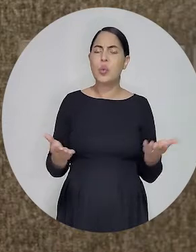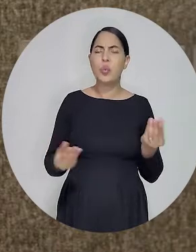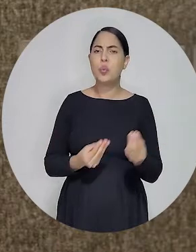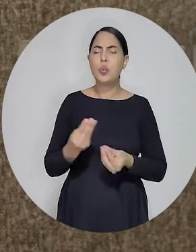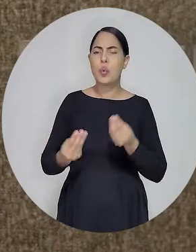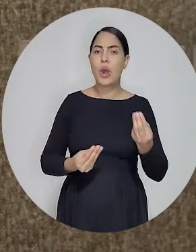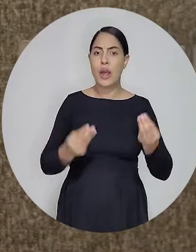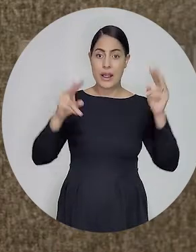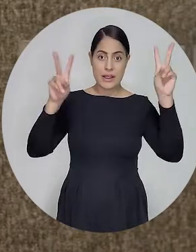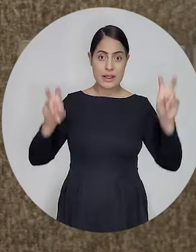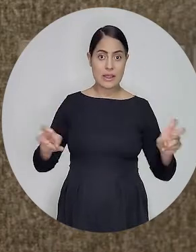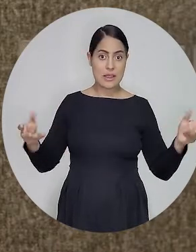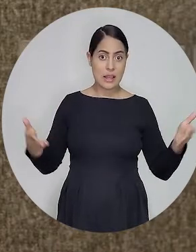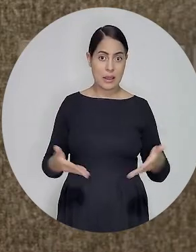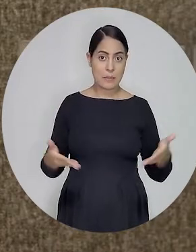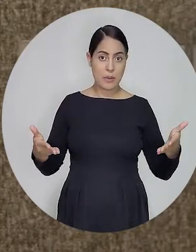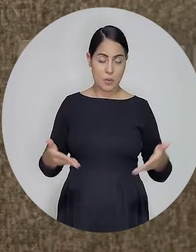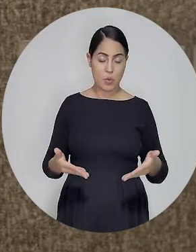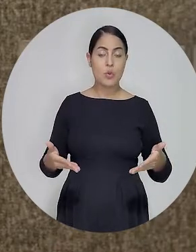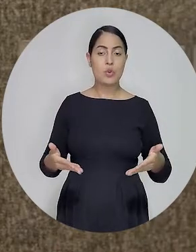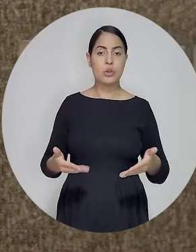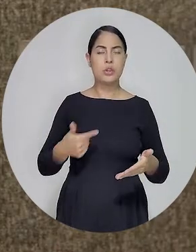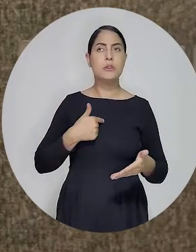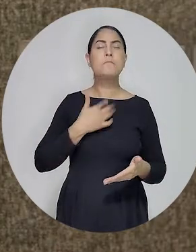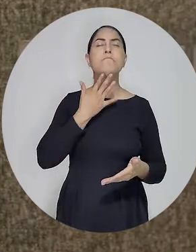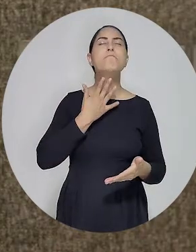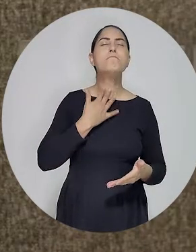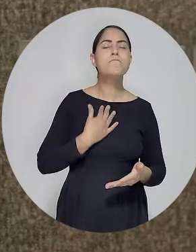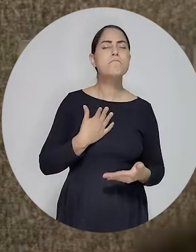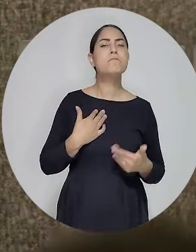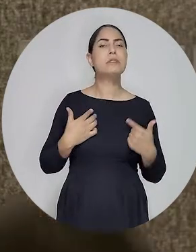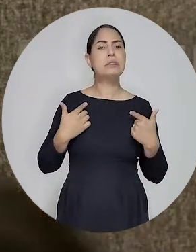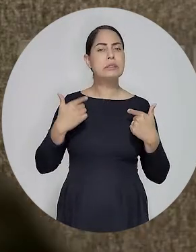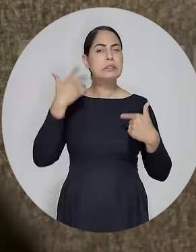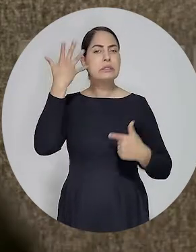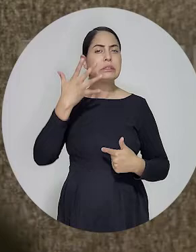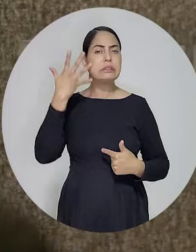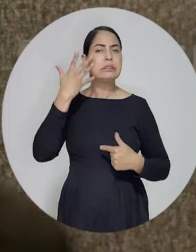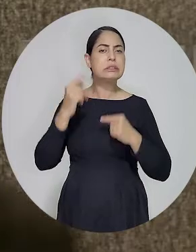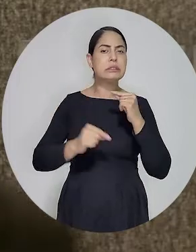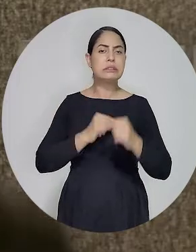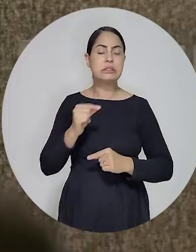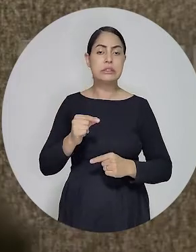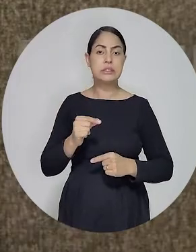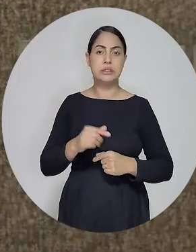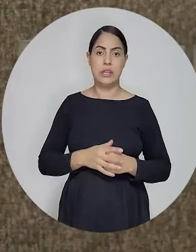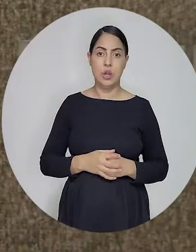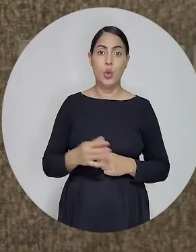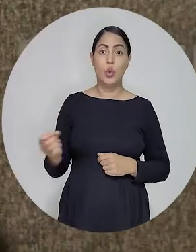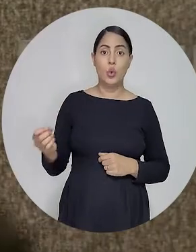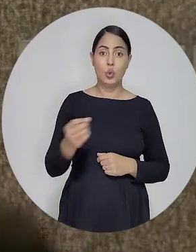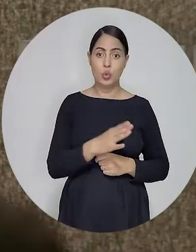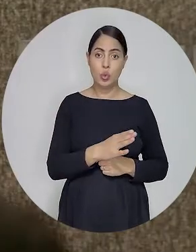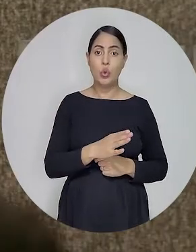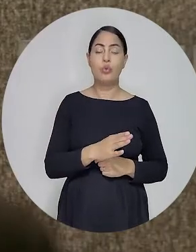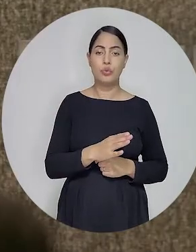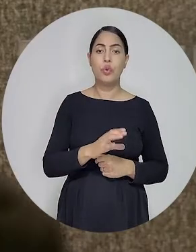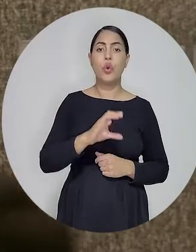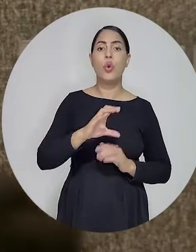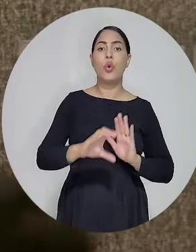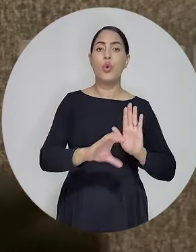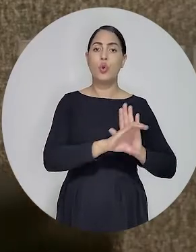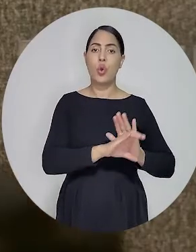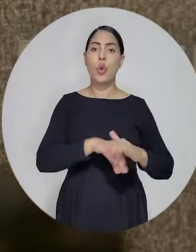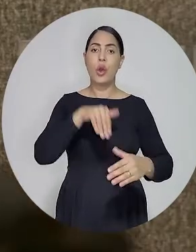pertinência temática, o tema que me foi dedicado hoje, o tema ao qual eu desejo me dedicar hoje, é o novo